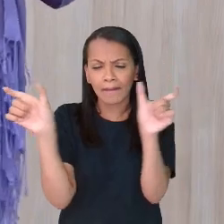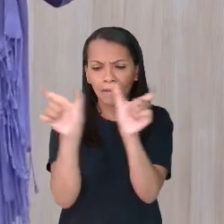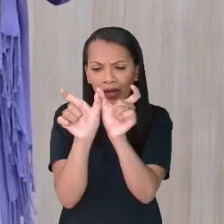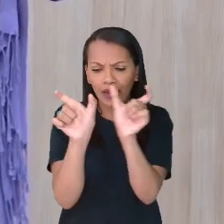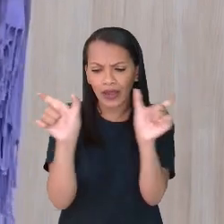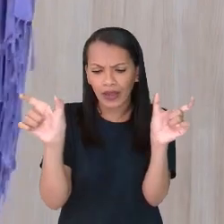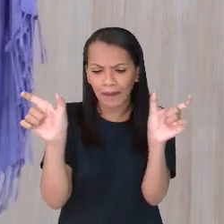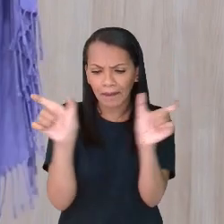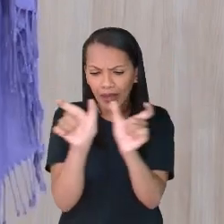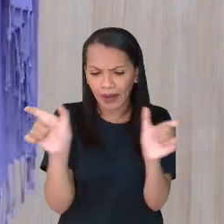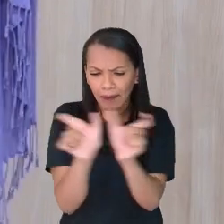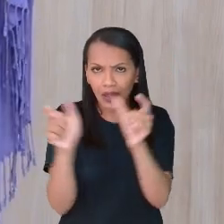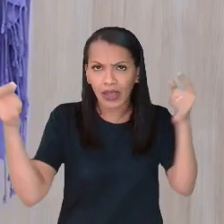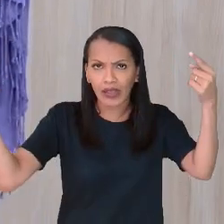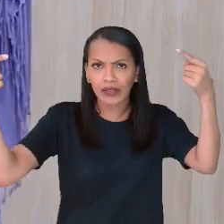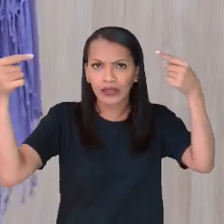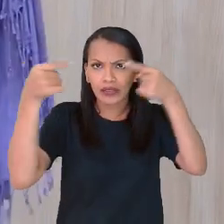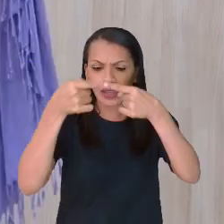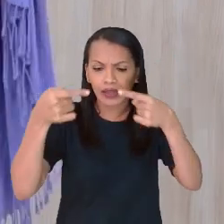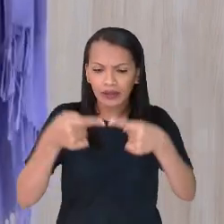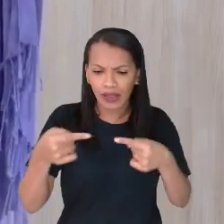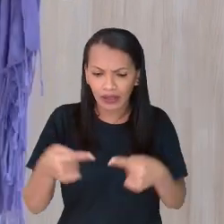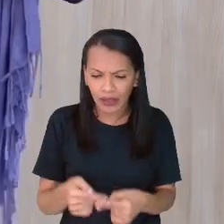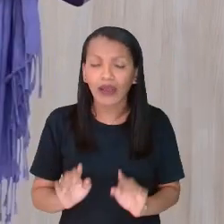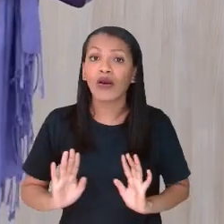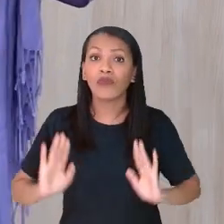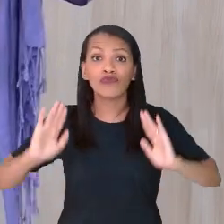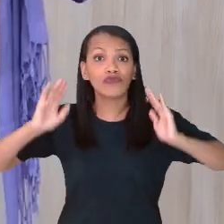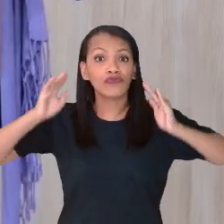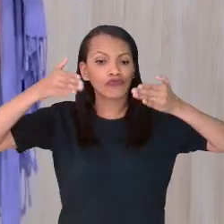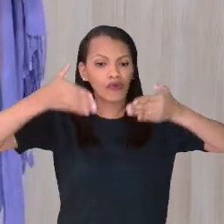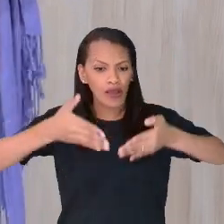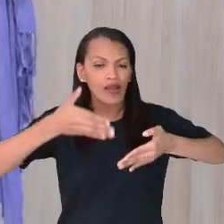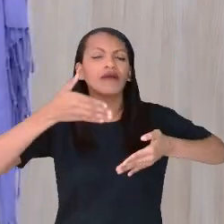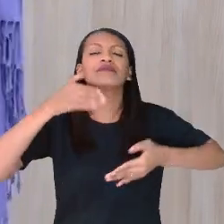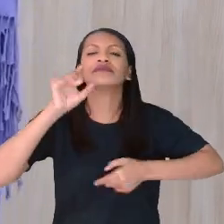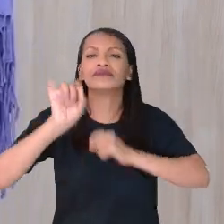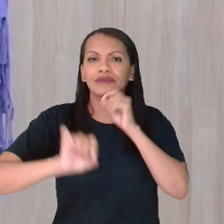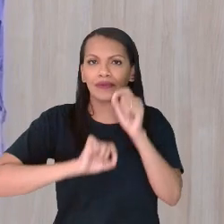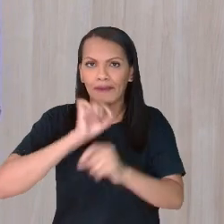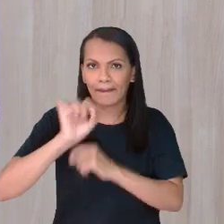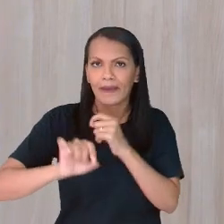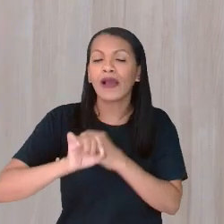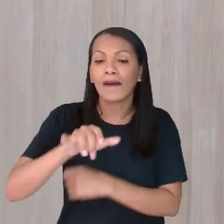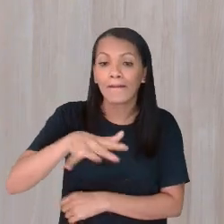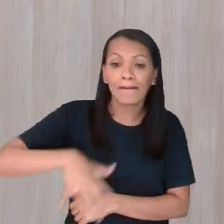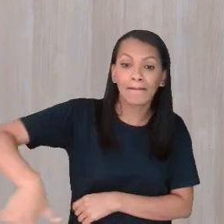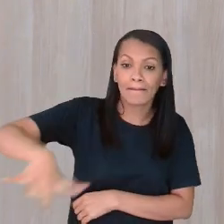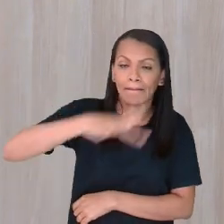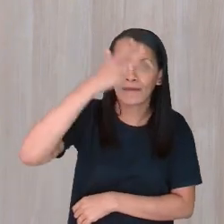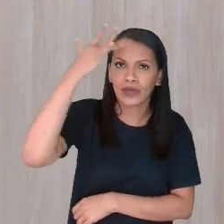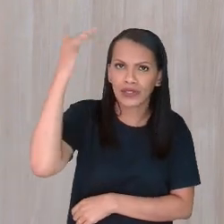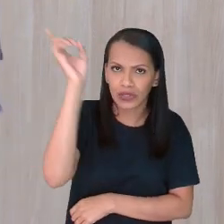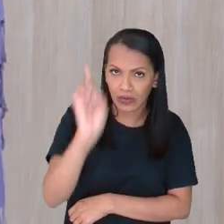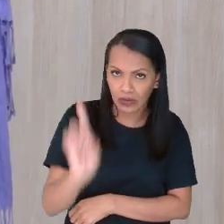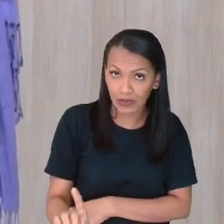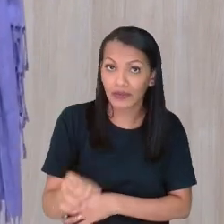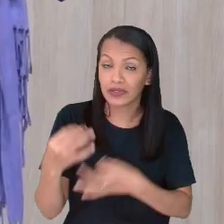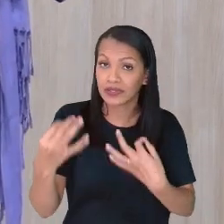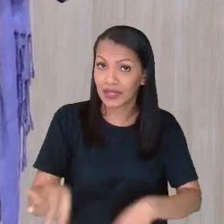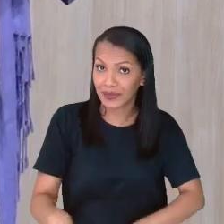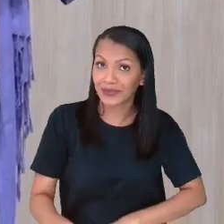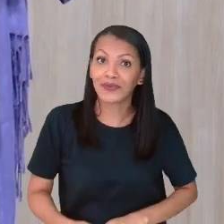correlatas, trabalhos extremamente voltados exatamente para o público, né, com